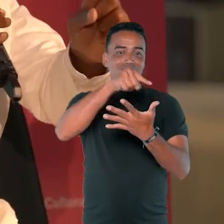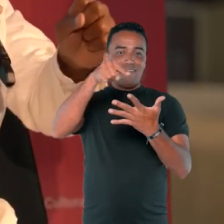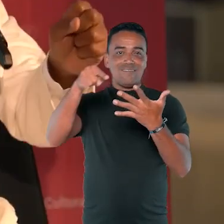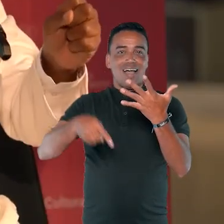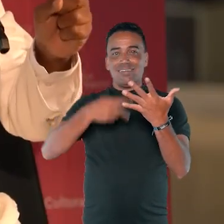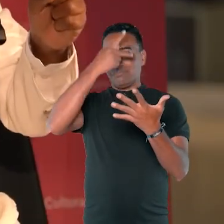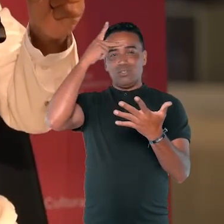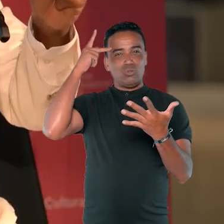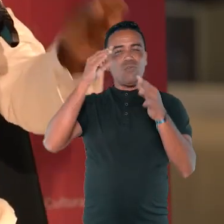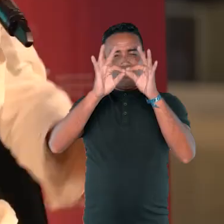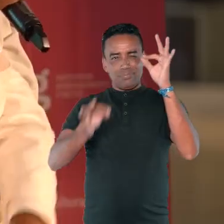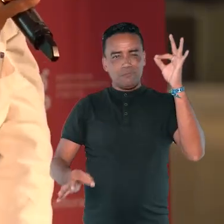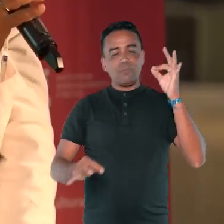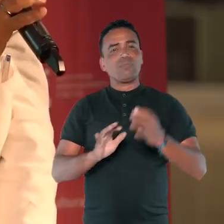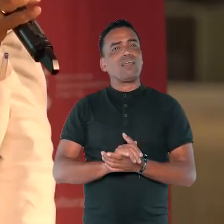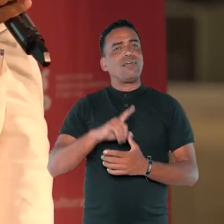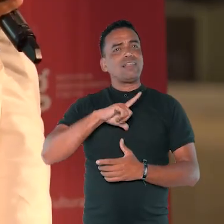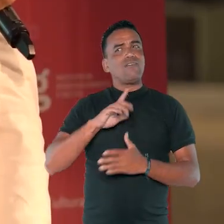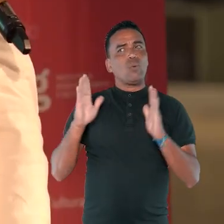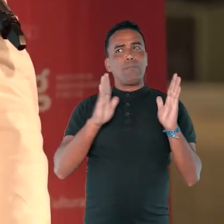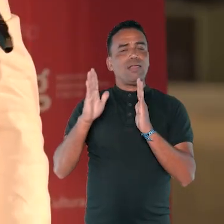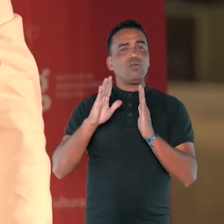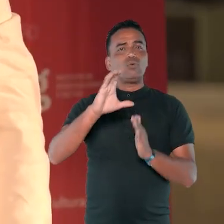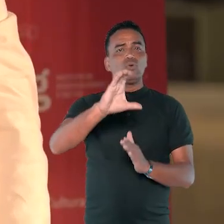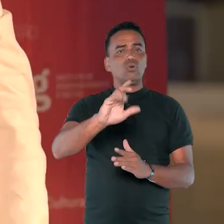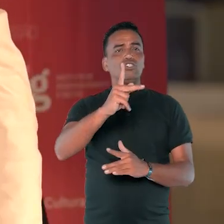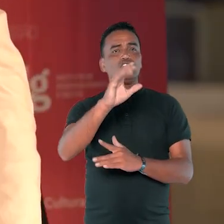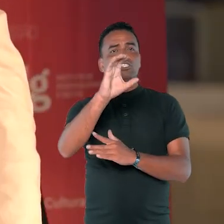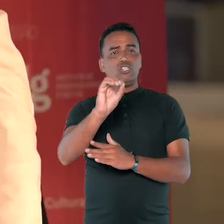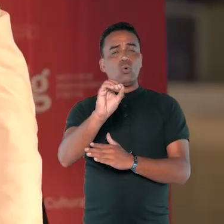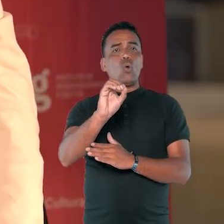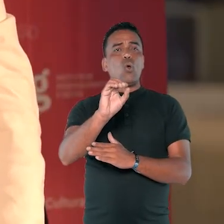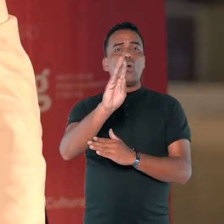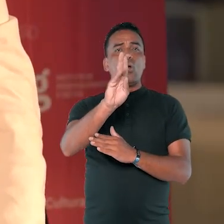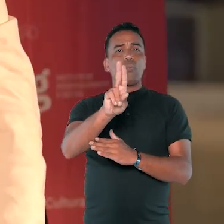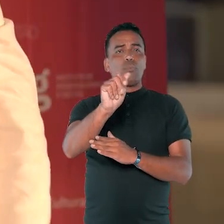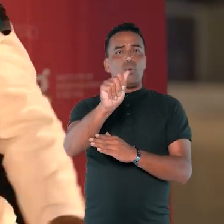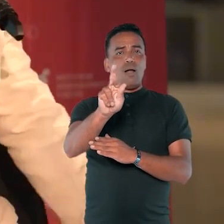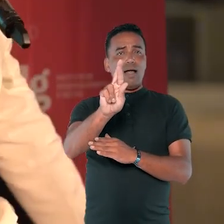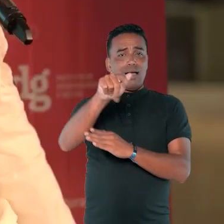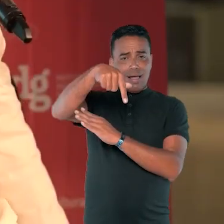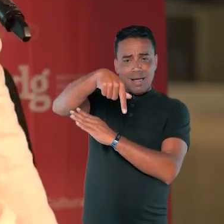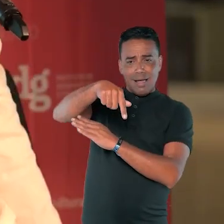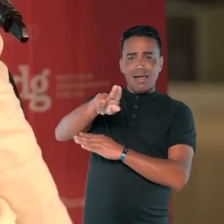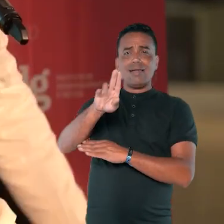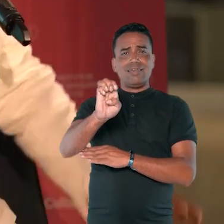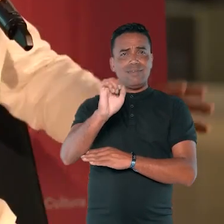Vou me espichar um pouco. Houve uma época em que o Chico Buarque ele disse assim que a